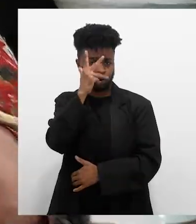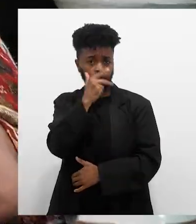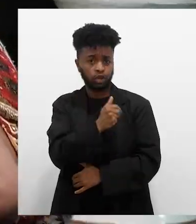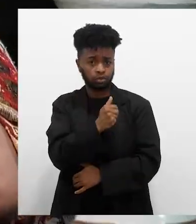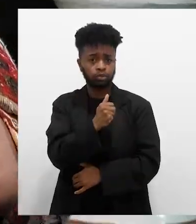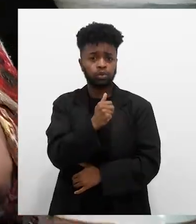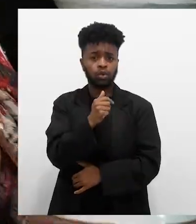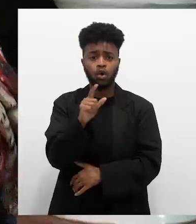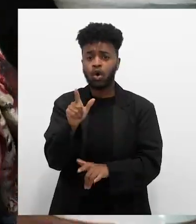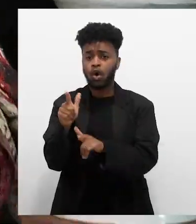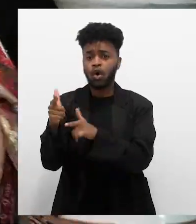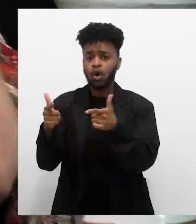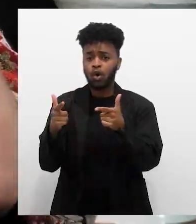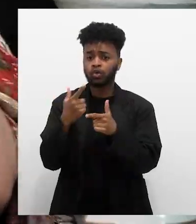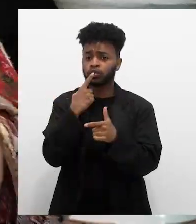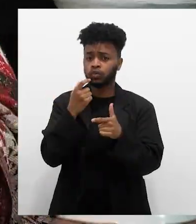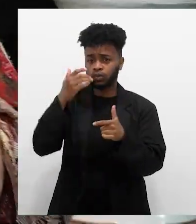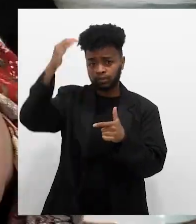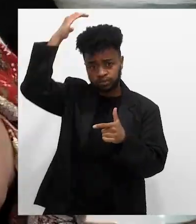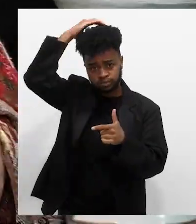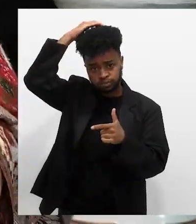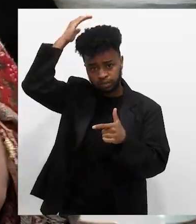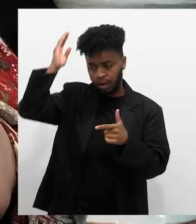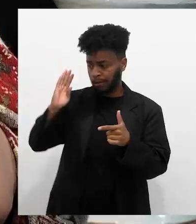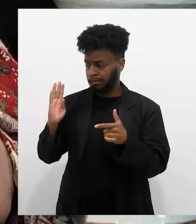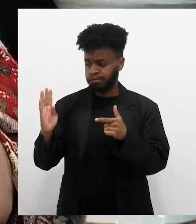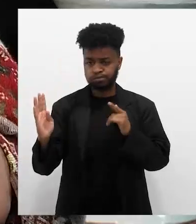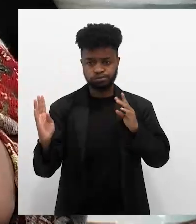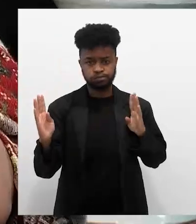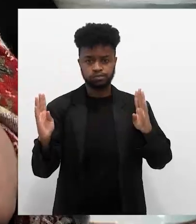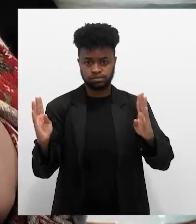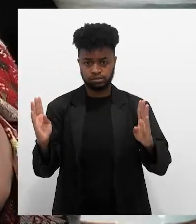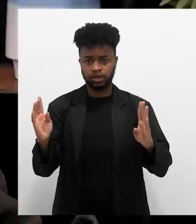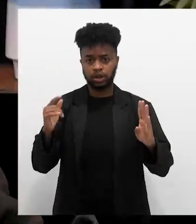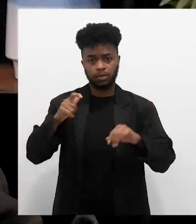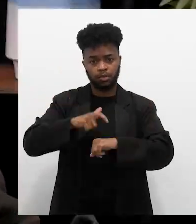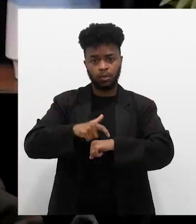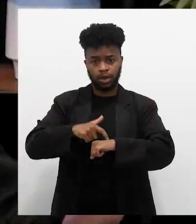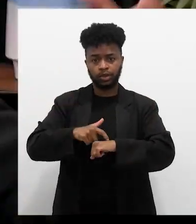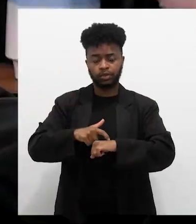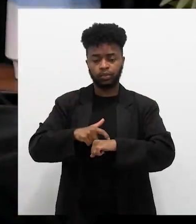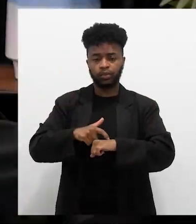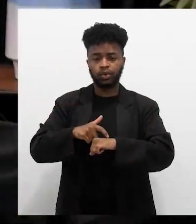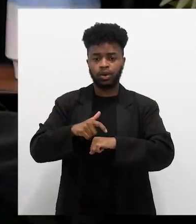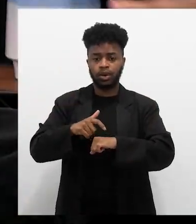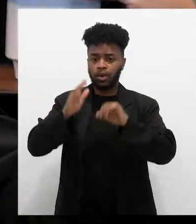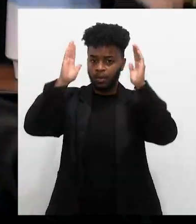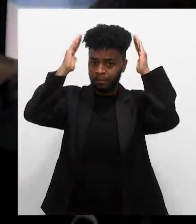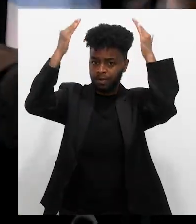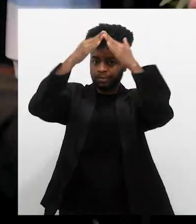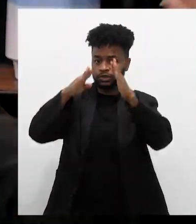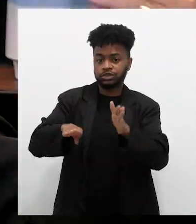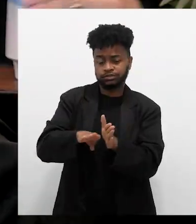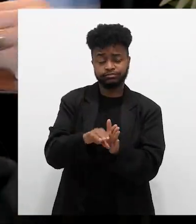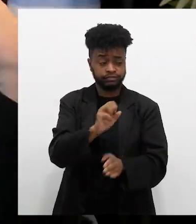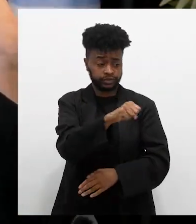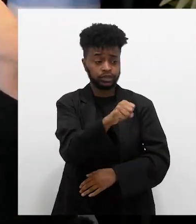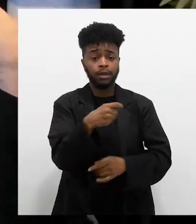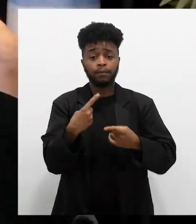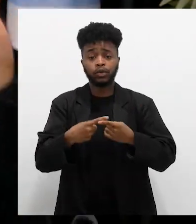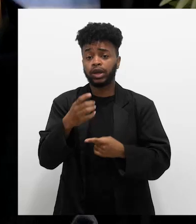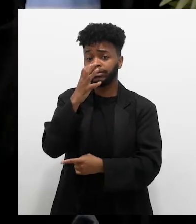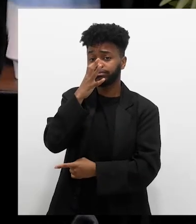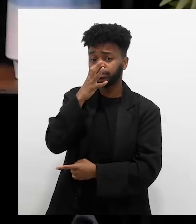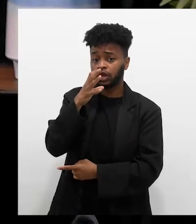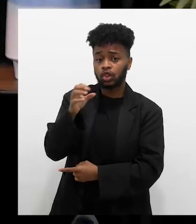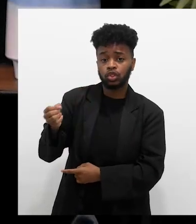bonito os outros cardeais nas laterais. Quando ele chega. Sim, eles ficam nas laterais para prestigiar o novo